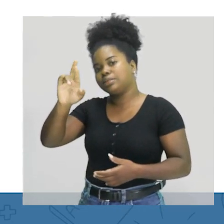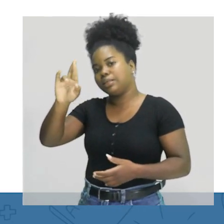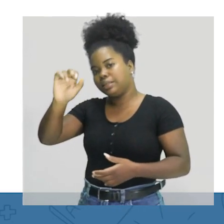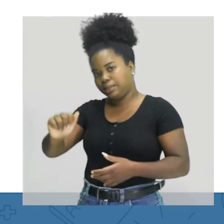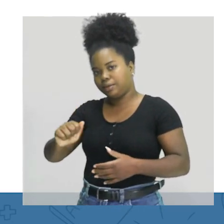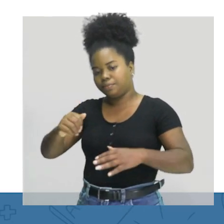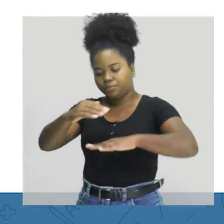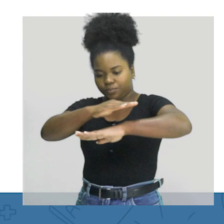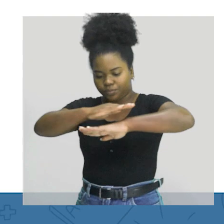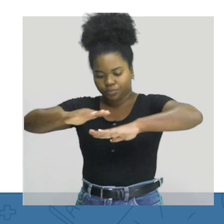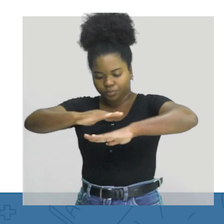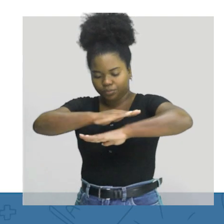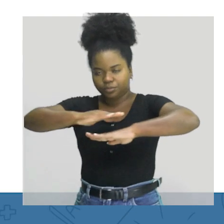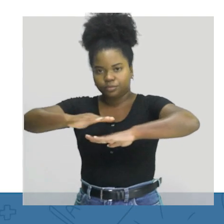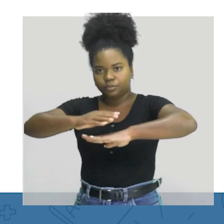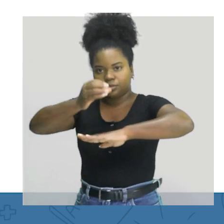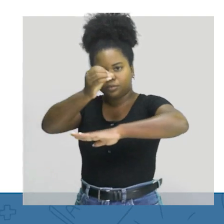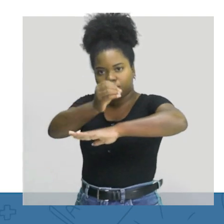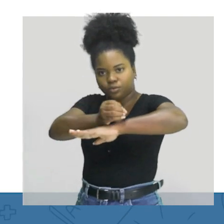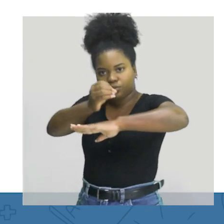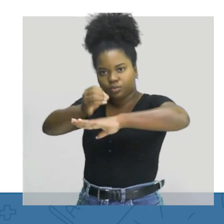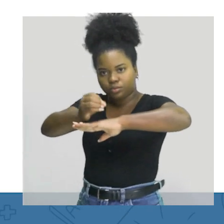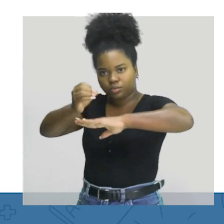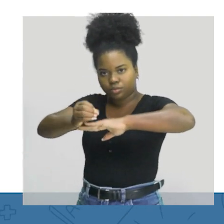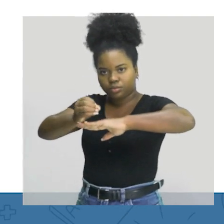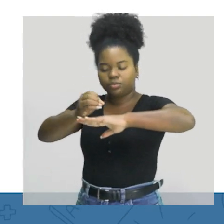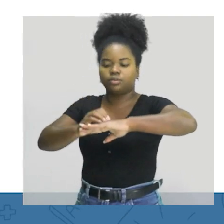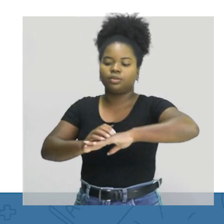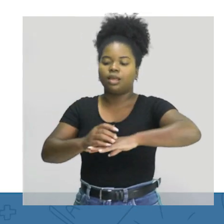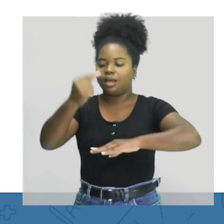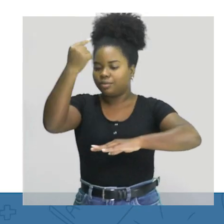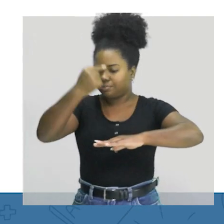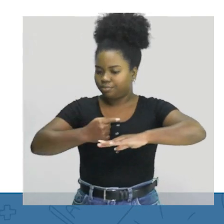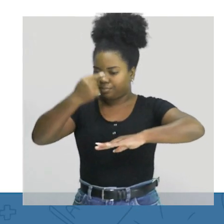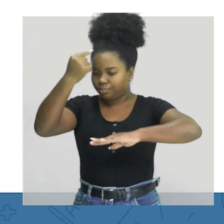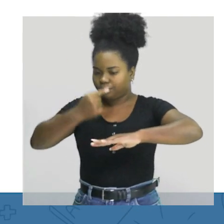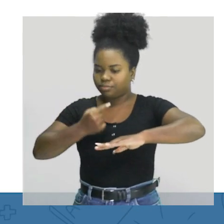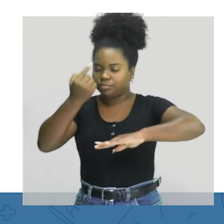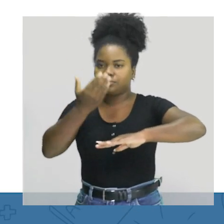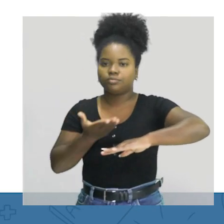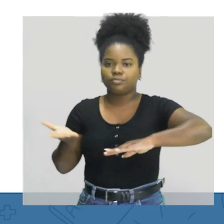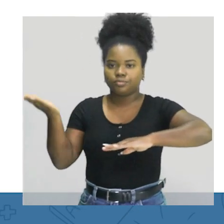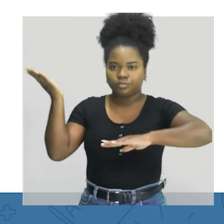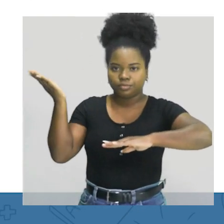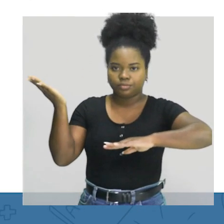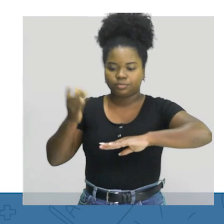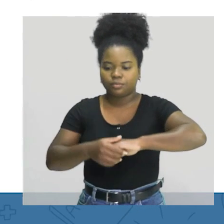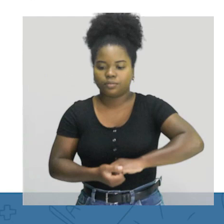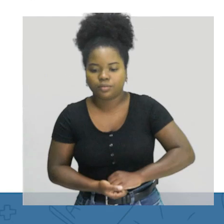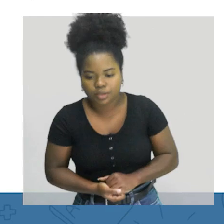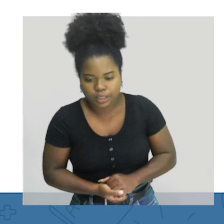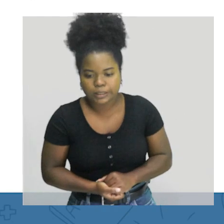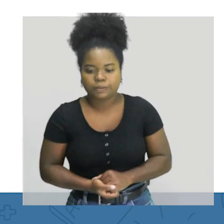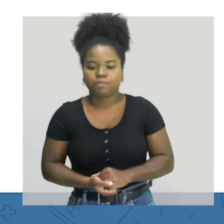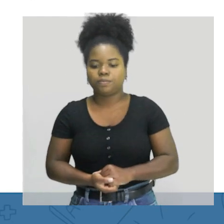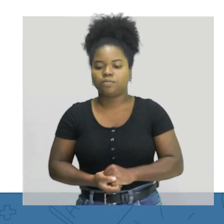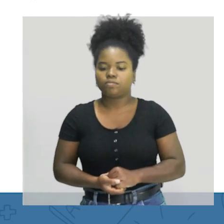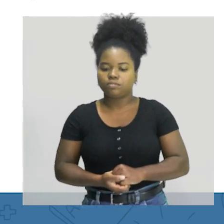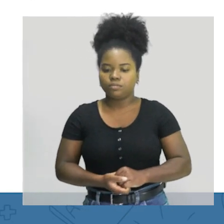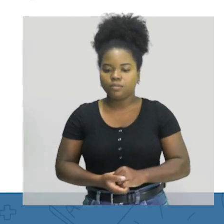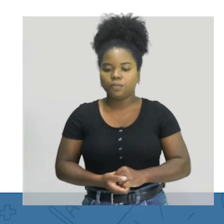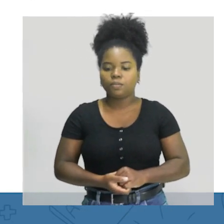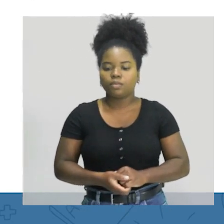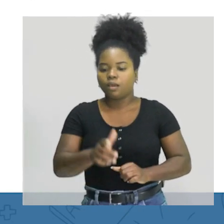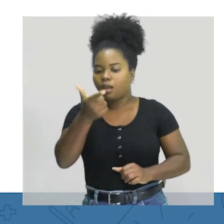solo. O desenho representa a vista traseira do empilhamento dos canos. A margem de